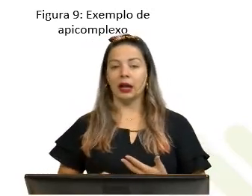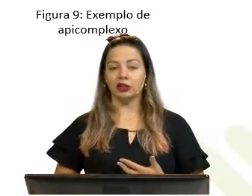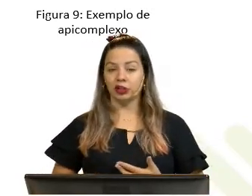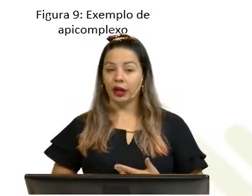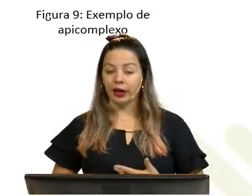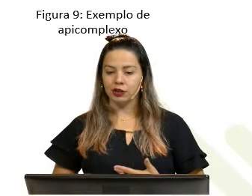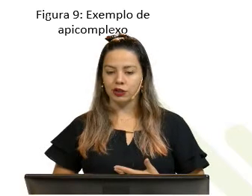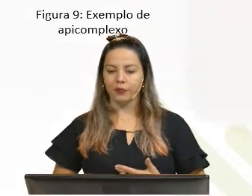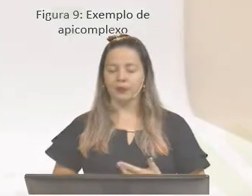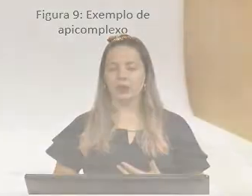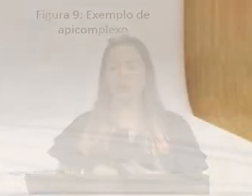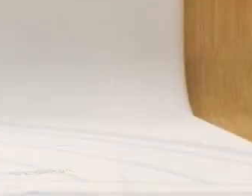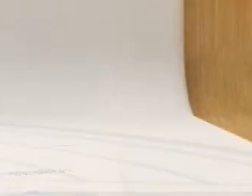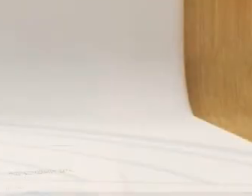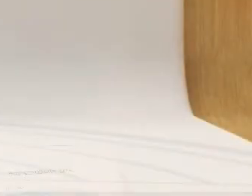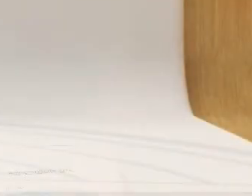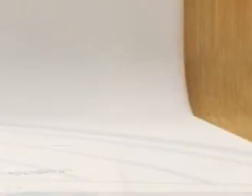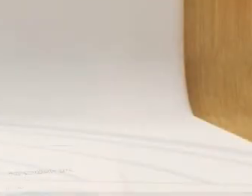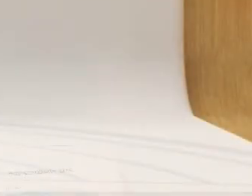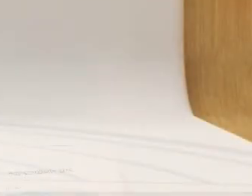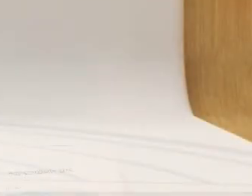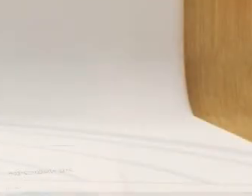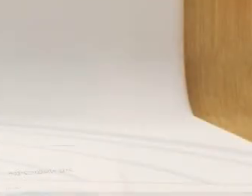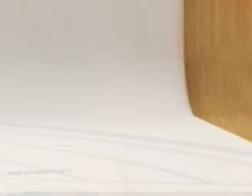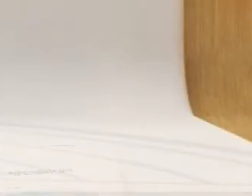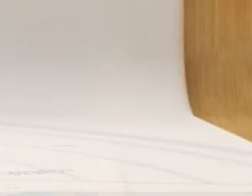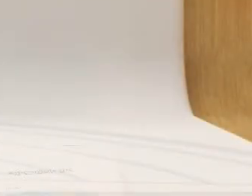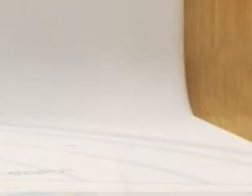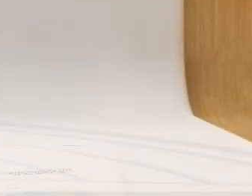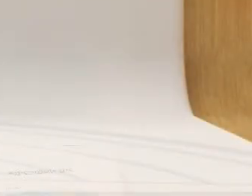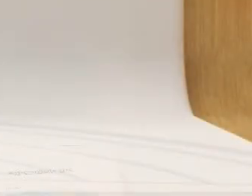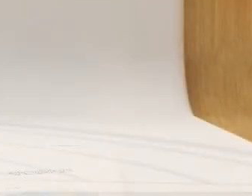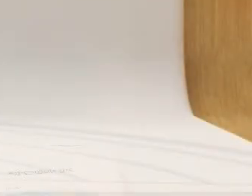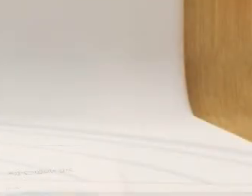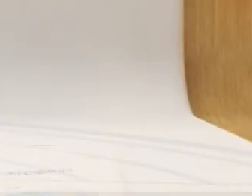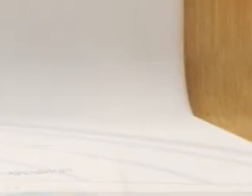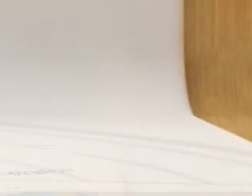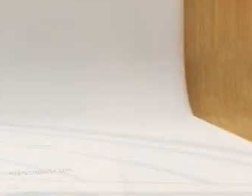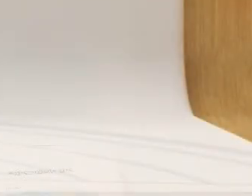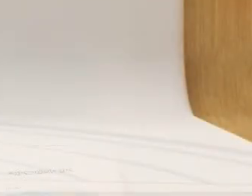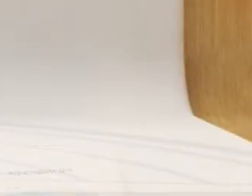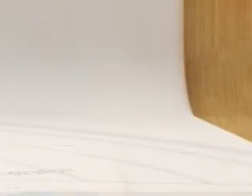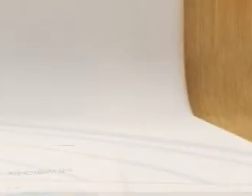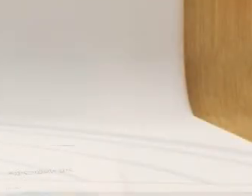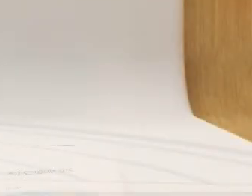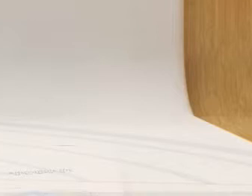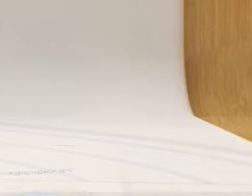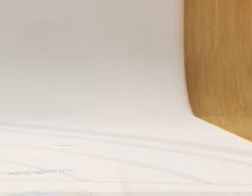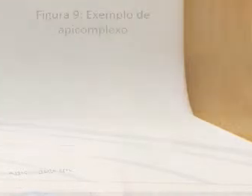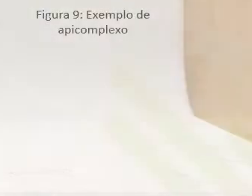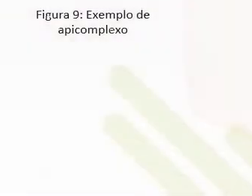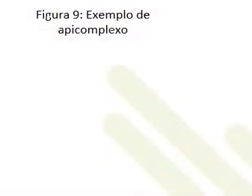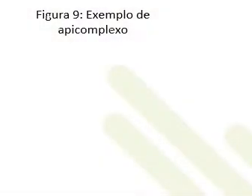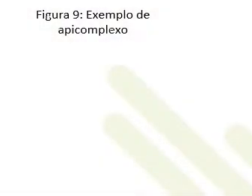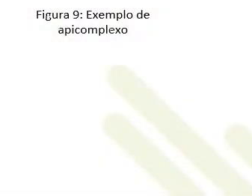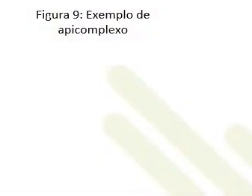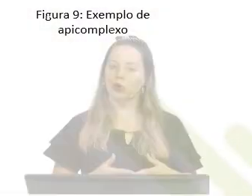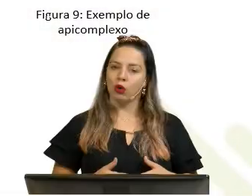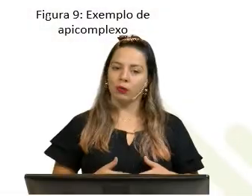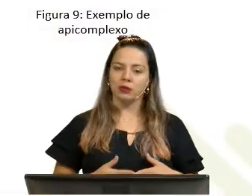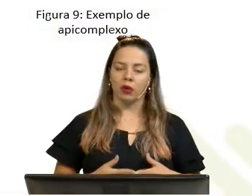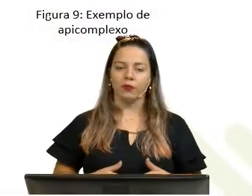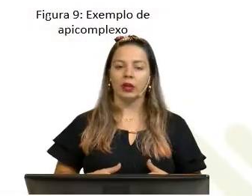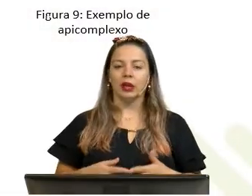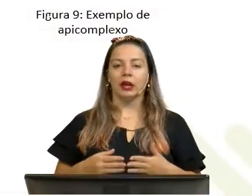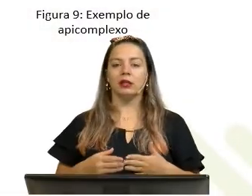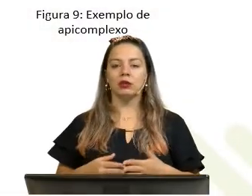a giárdia além disso nós temos como representantes os seres ap complexos que são aqueles que não possuem estrutura de